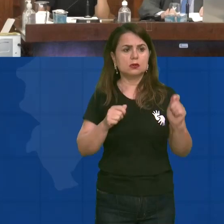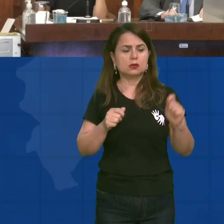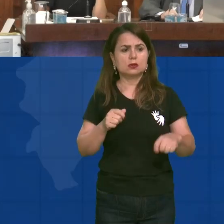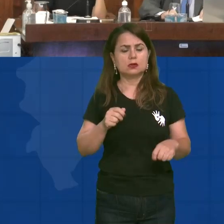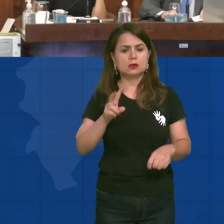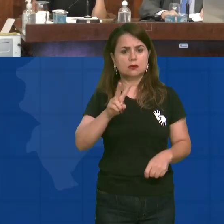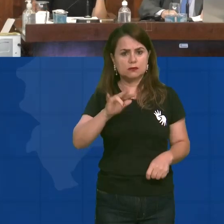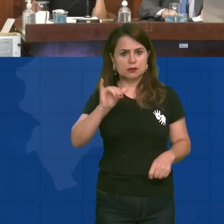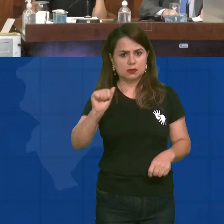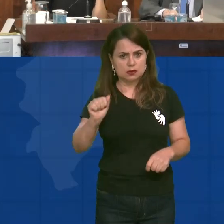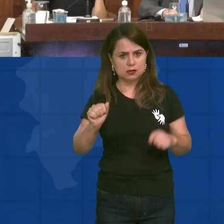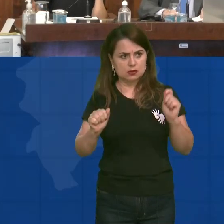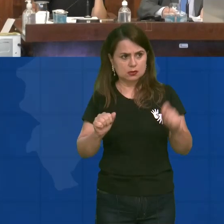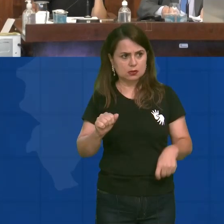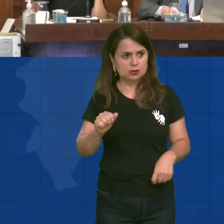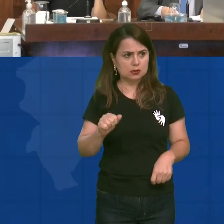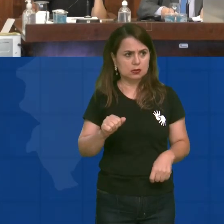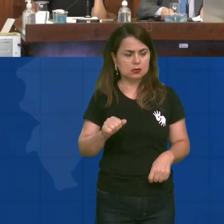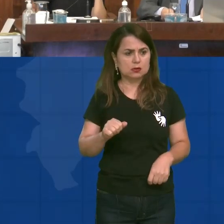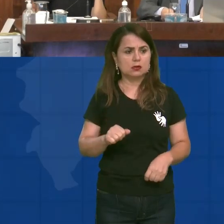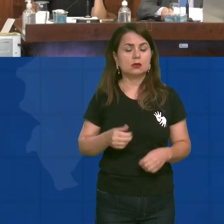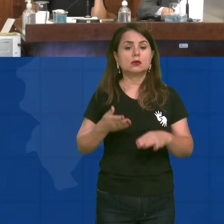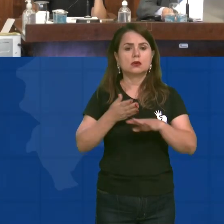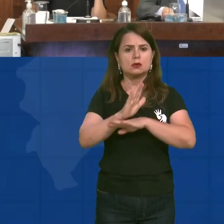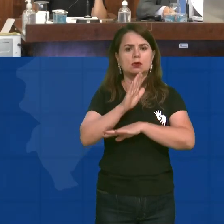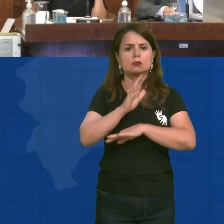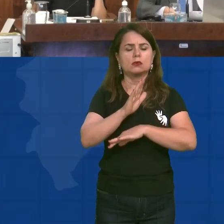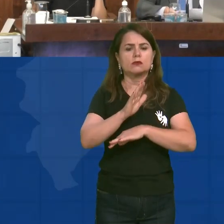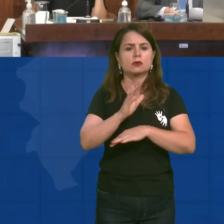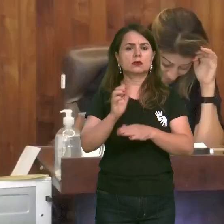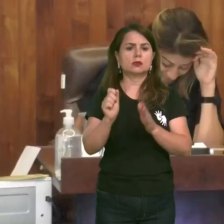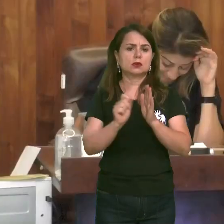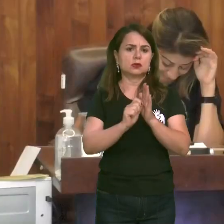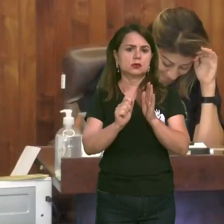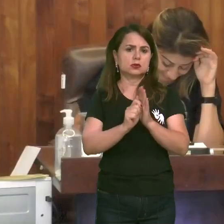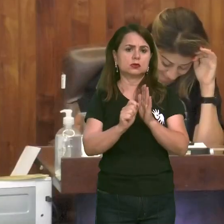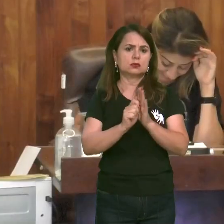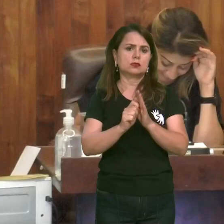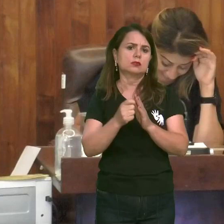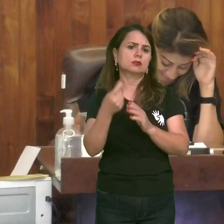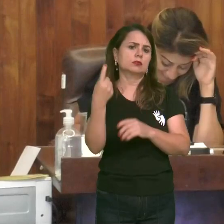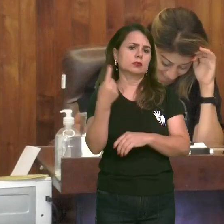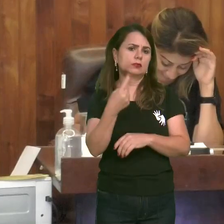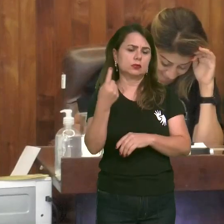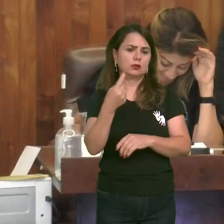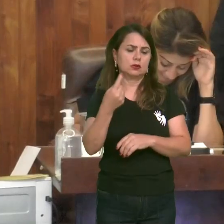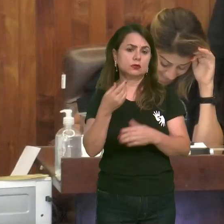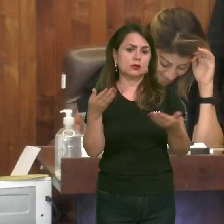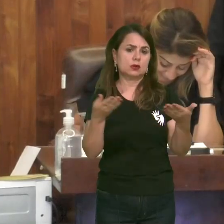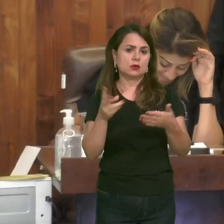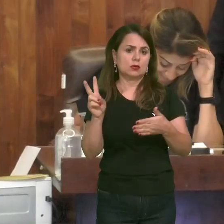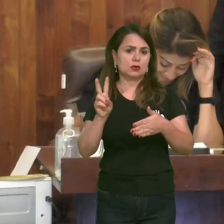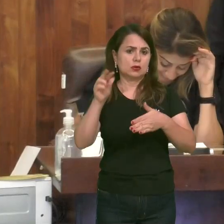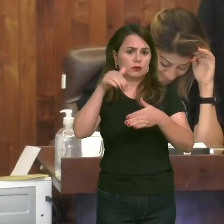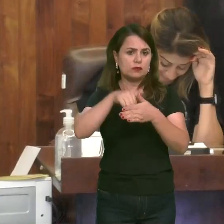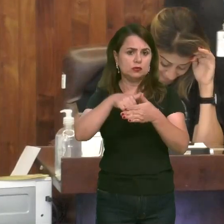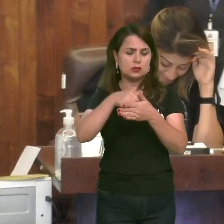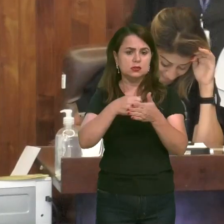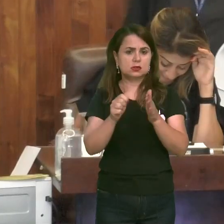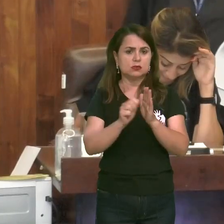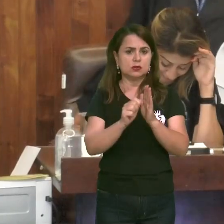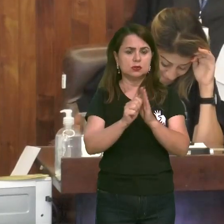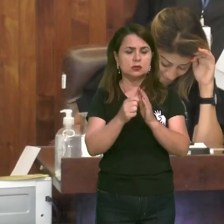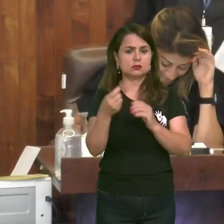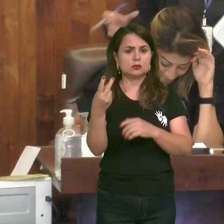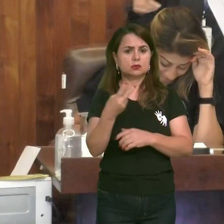vereadora Vânia Ramos aprovado o artigo primeiro em votação os artigos segundo